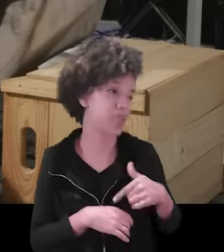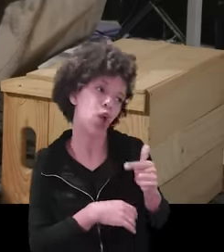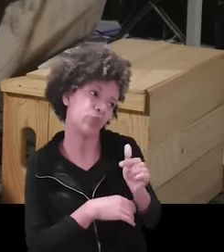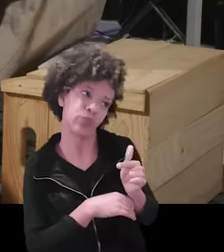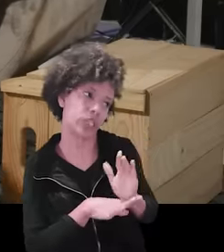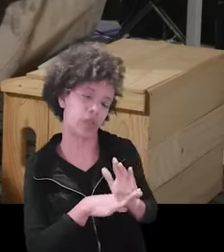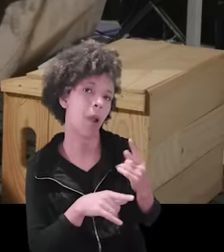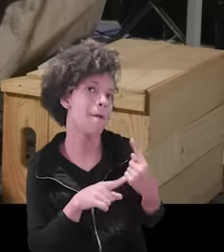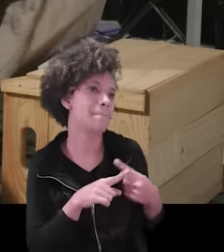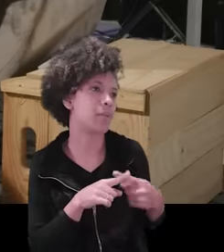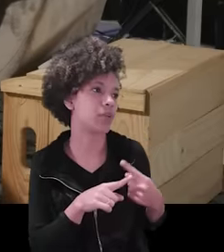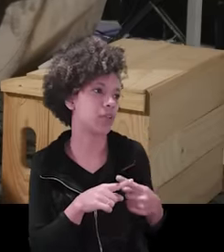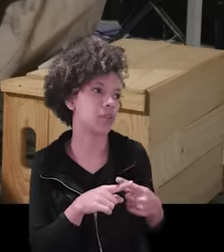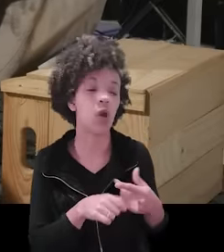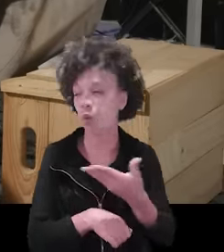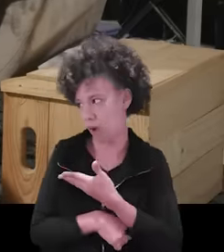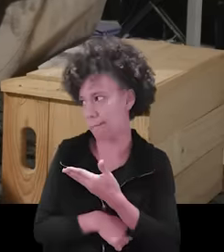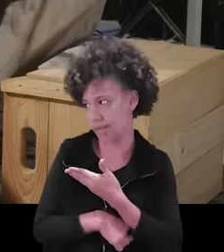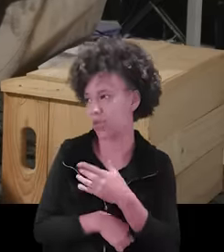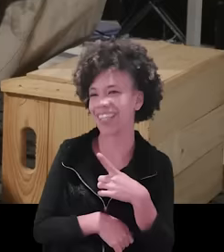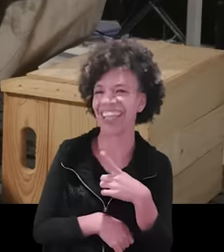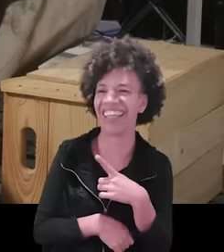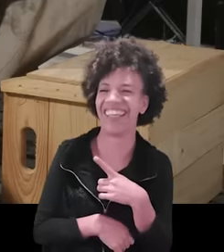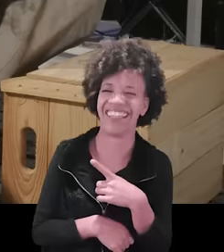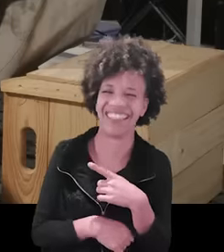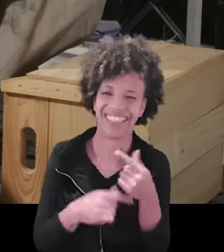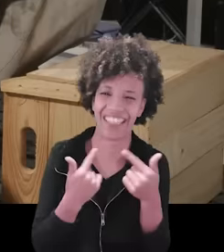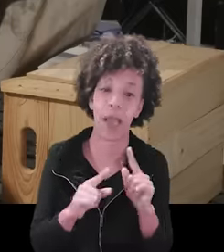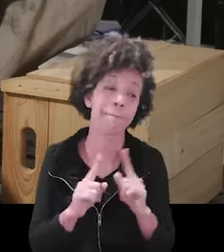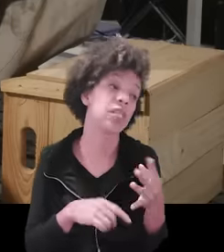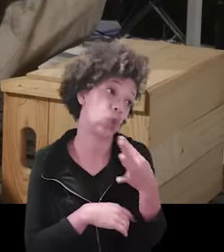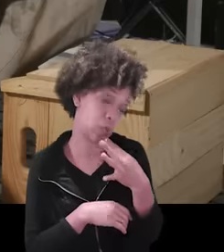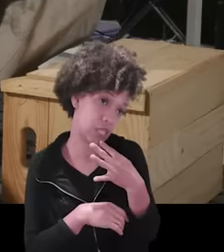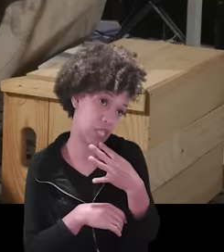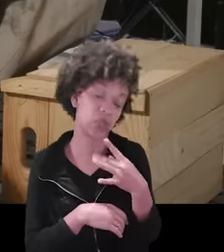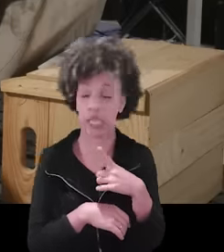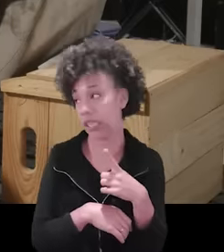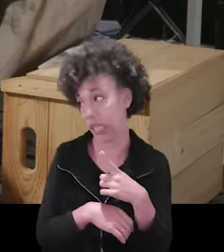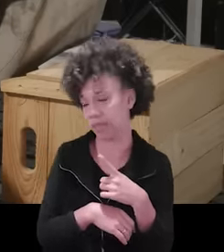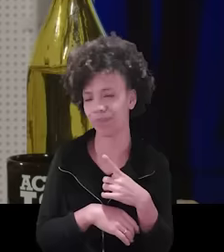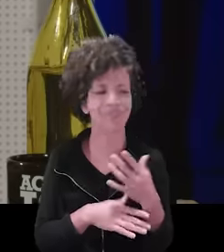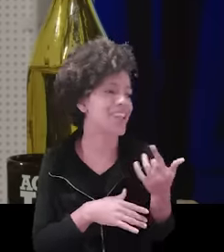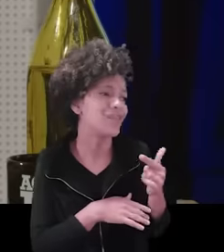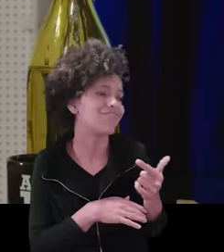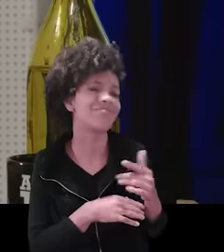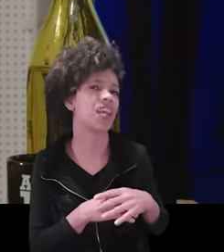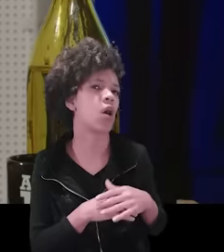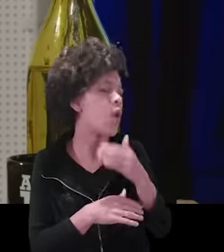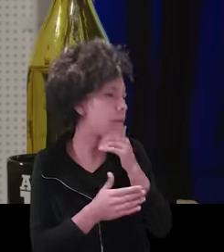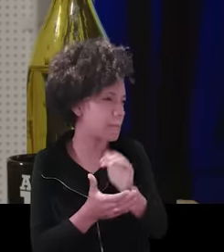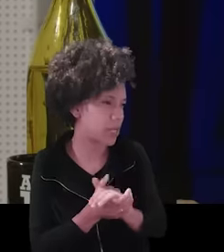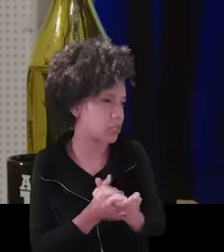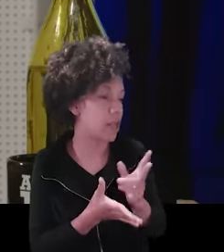eu não tenho porque eu meu amigo tem mas eu conheço um caro amigo meu que tem eu não